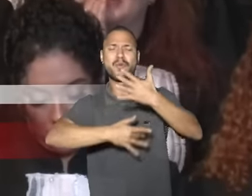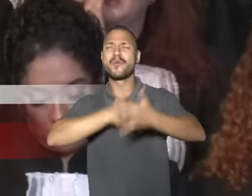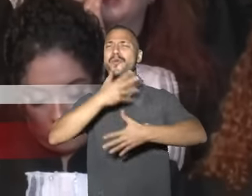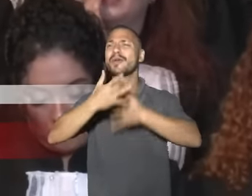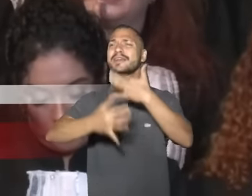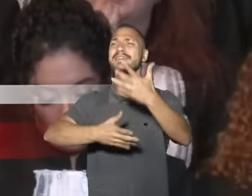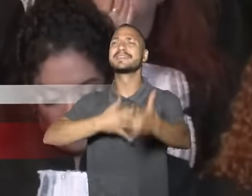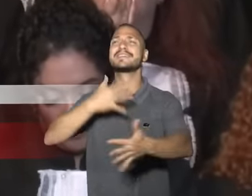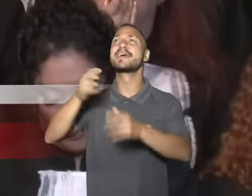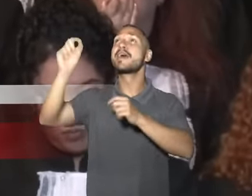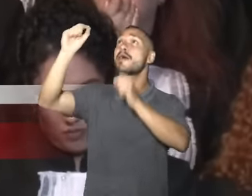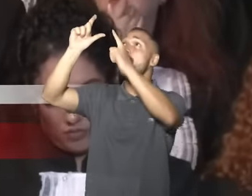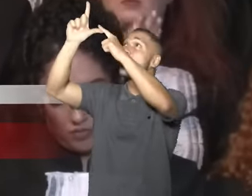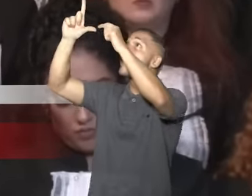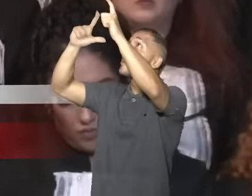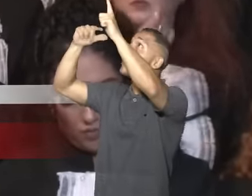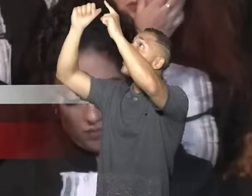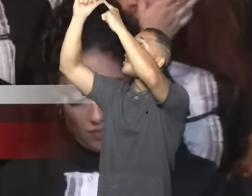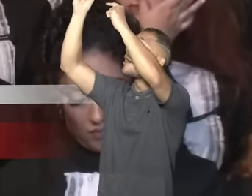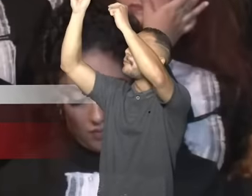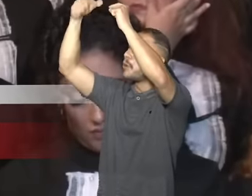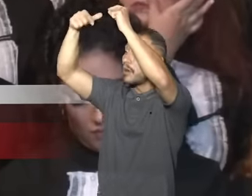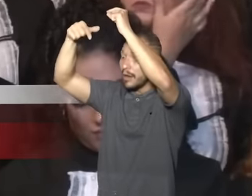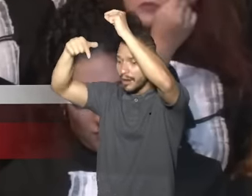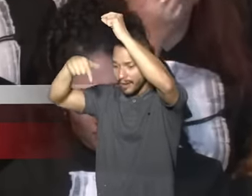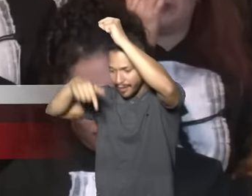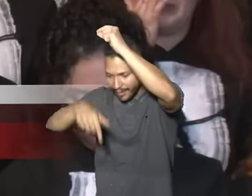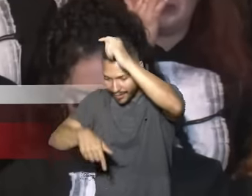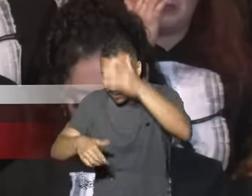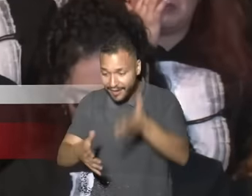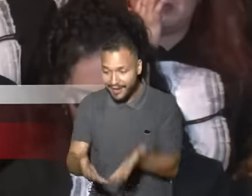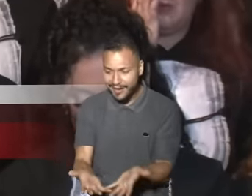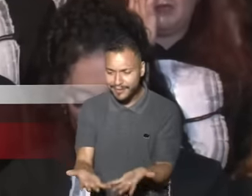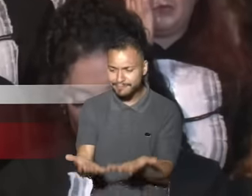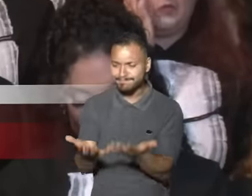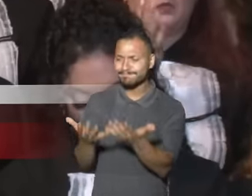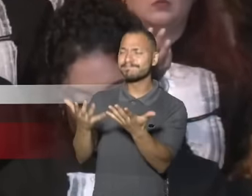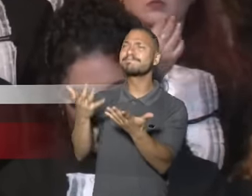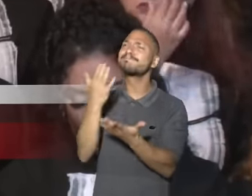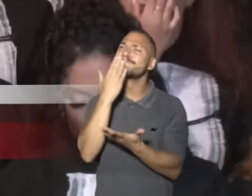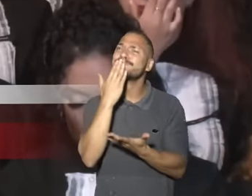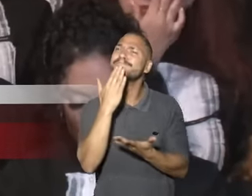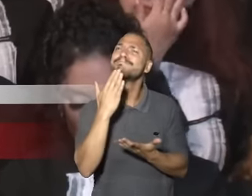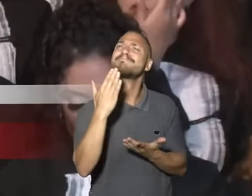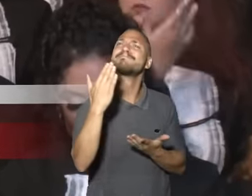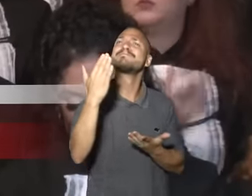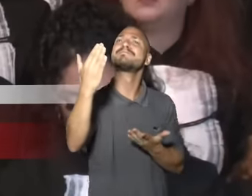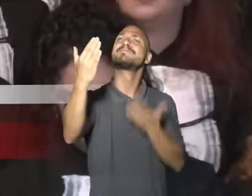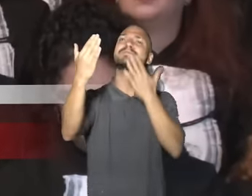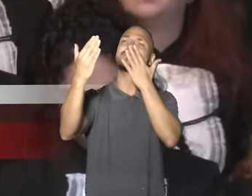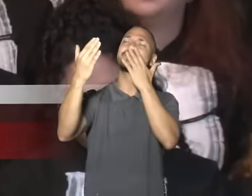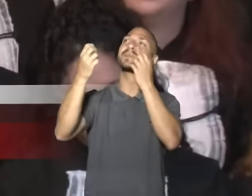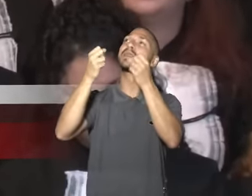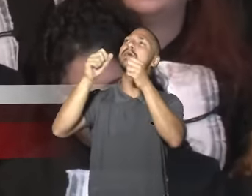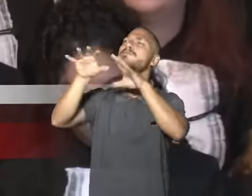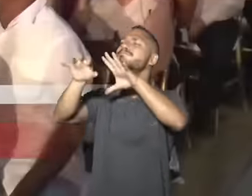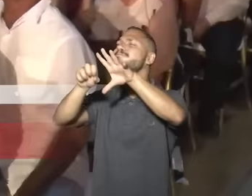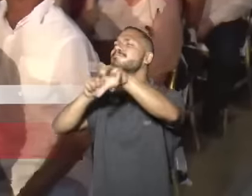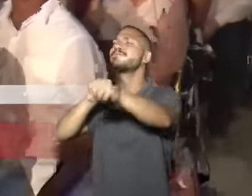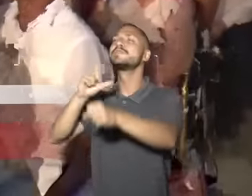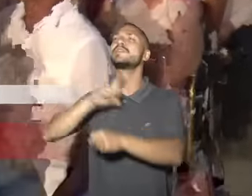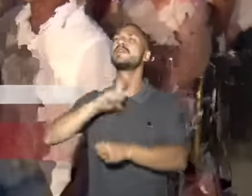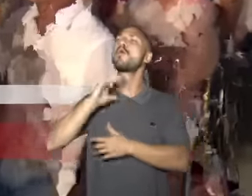A estrela caiu do céu, o pedido que se pensou,